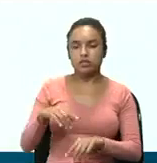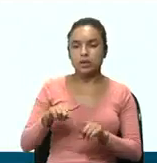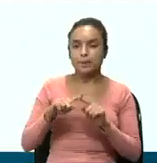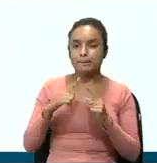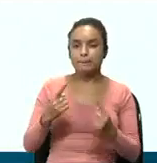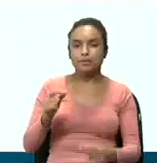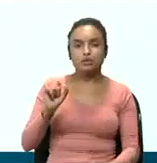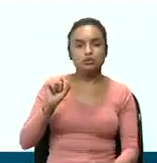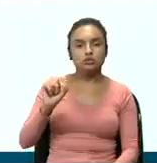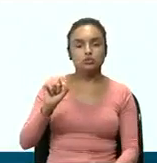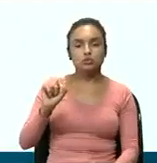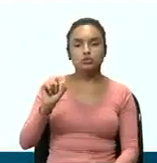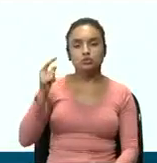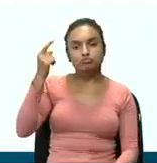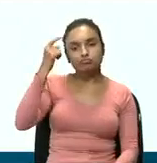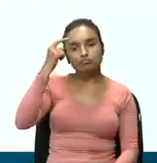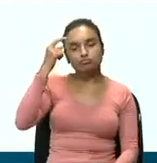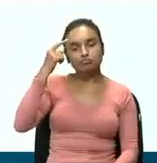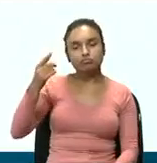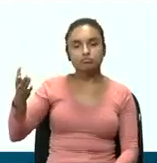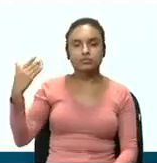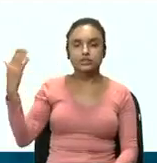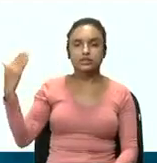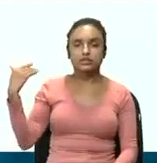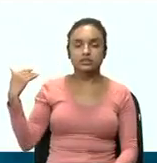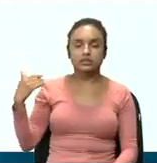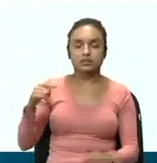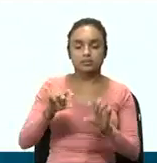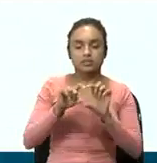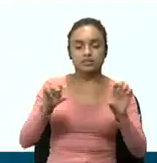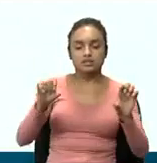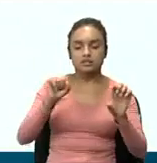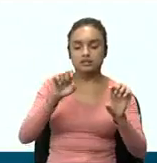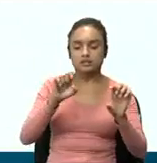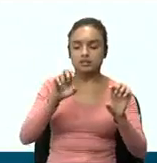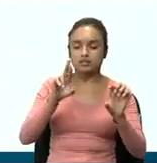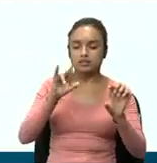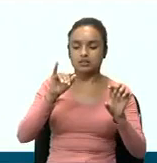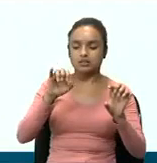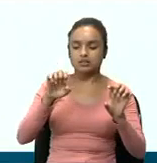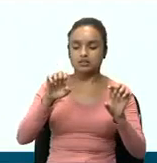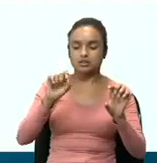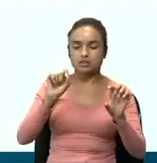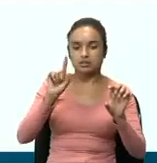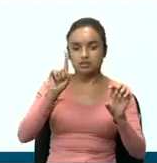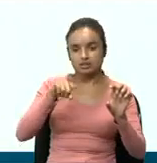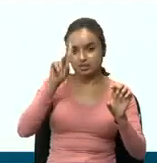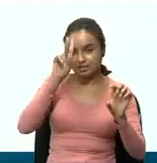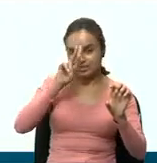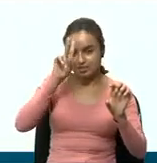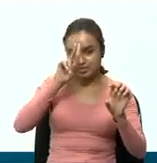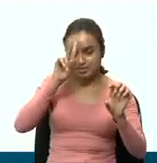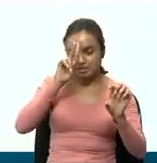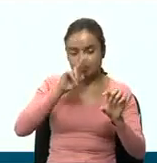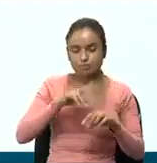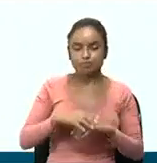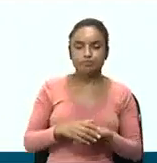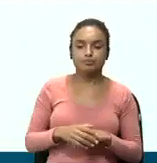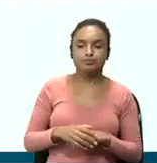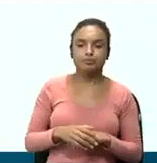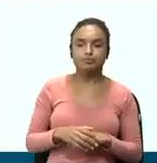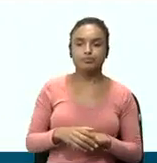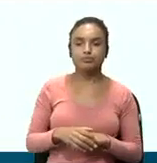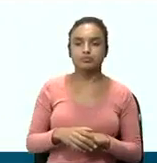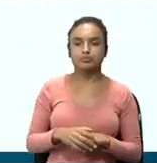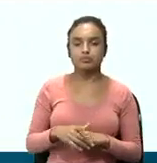fazer o quê? Eu vou pensar lá na série. Tá? Eu vou pensar lá na série. Nós temos,